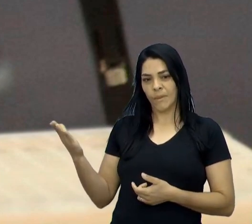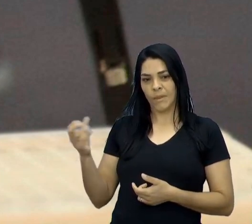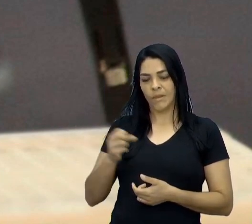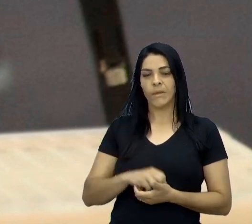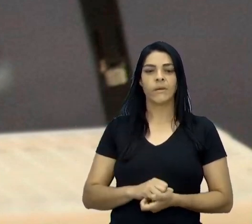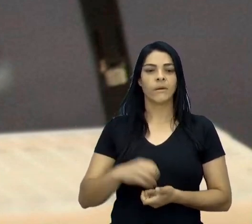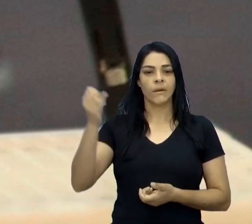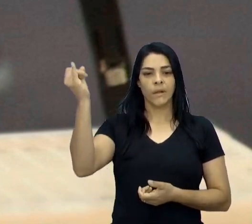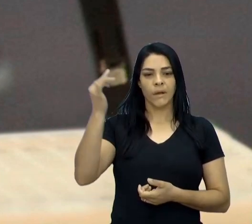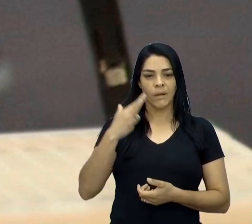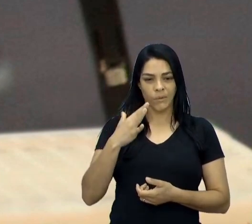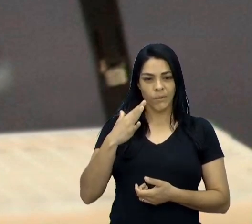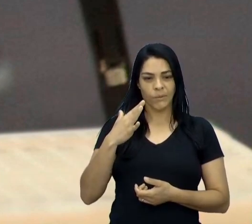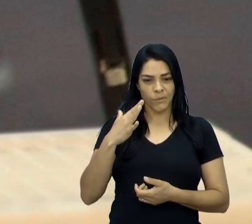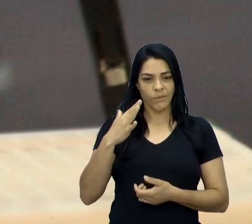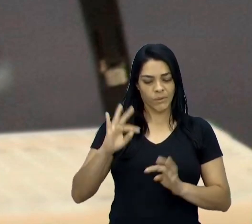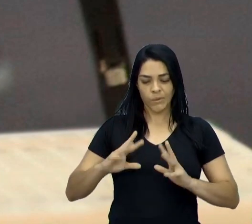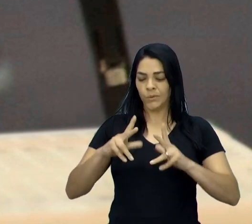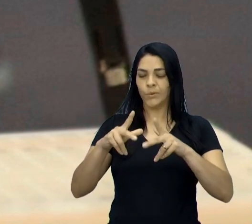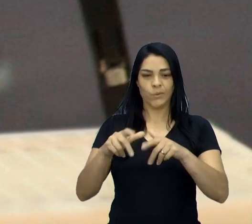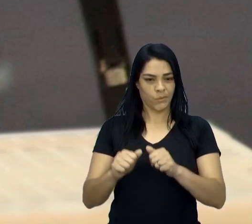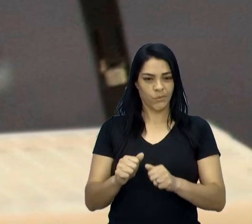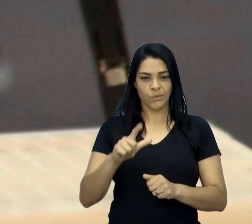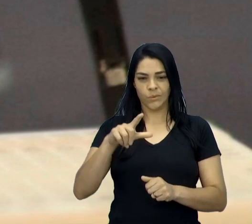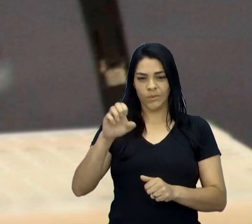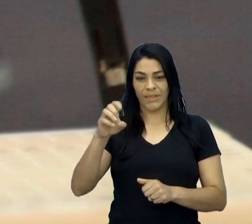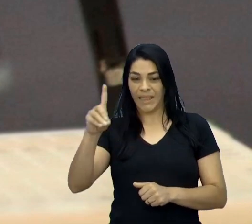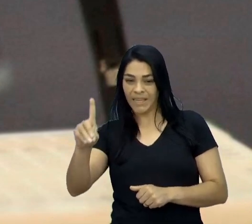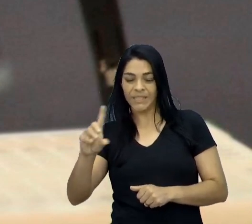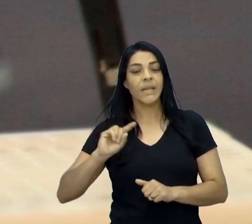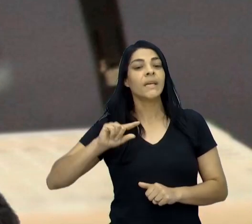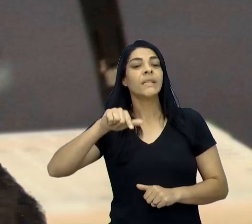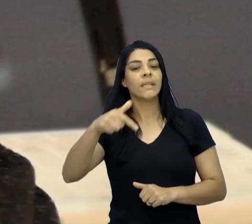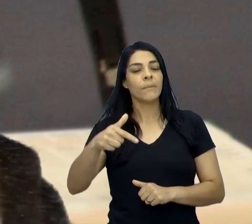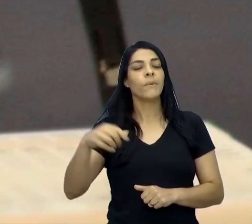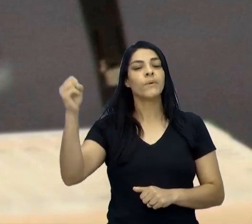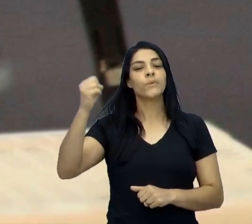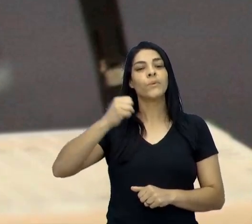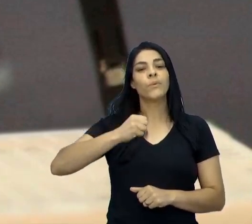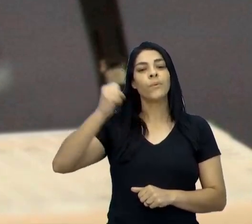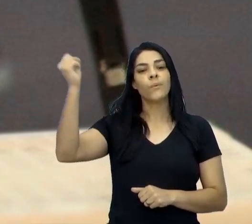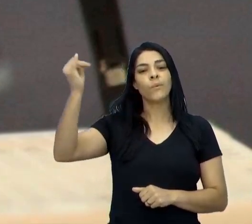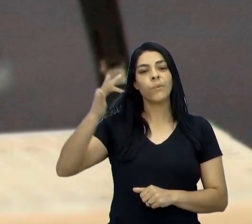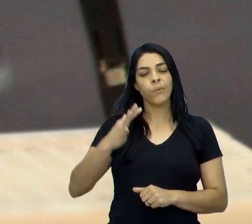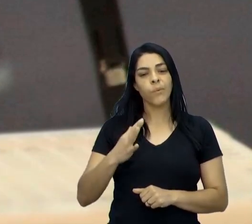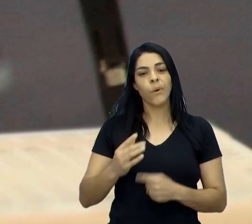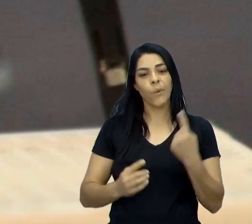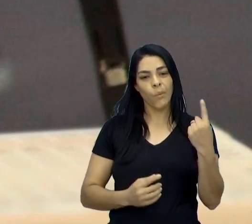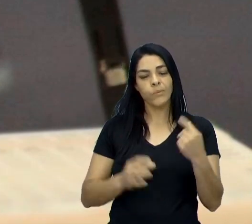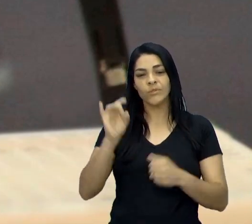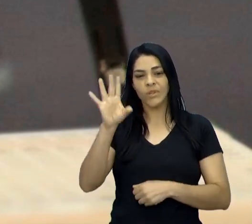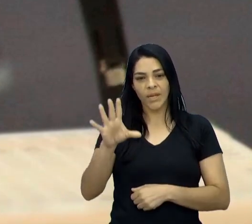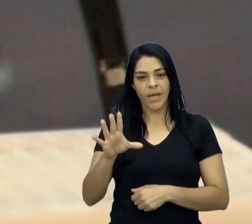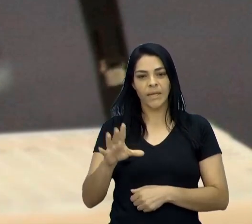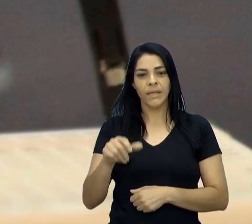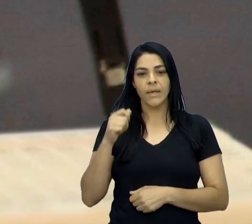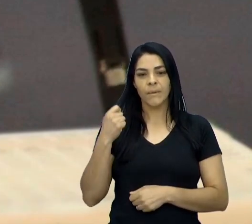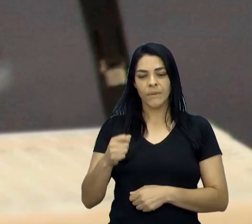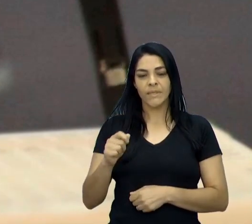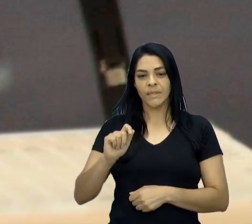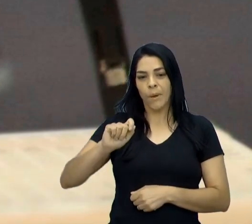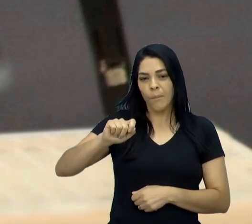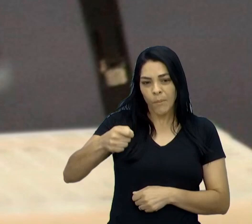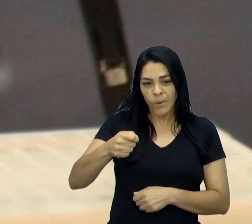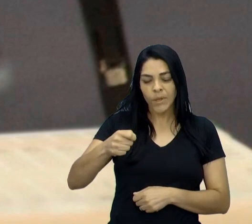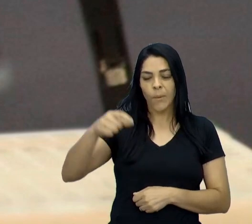ó. Inicialmente ele acende todos os LEDs, depois ele acende um LED por vez e você tem que acionar o botão,